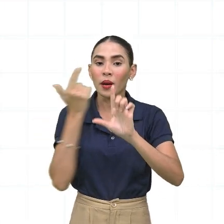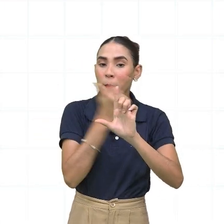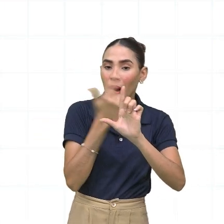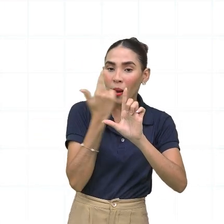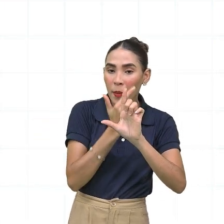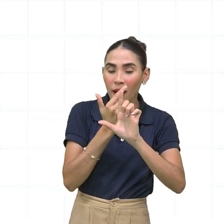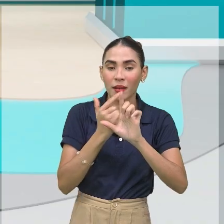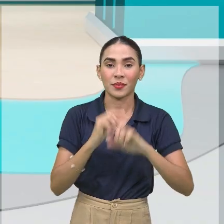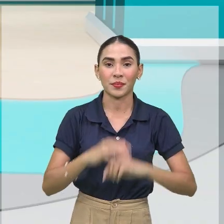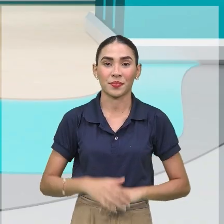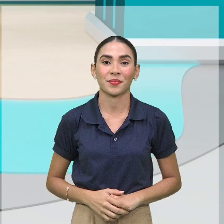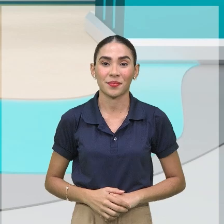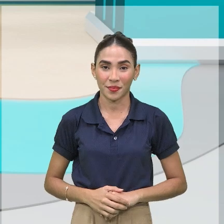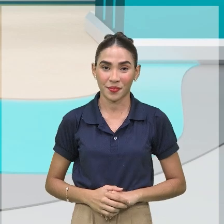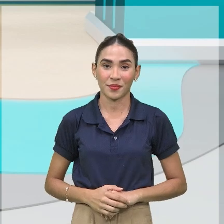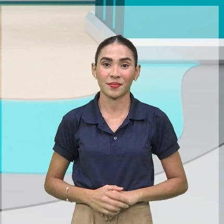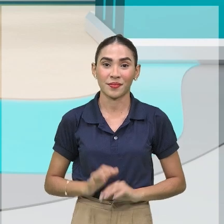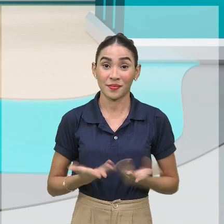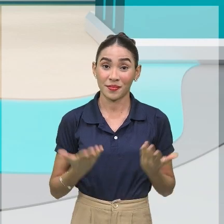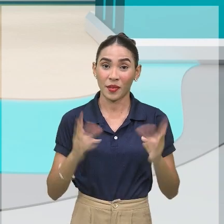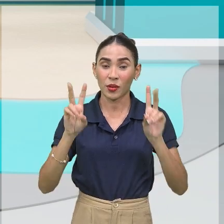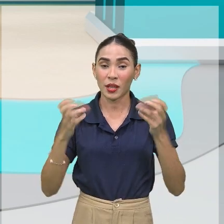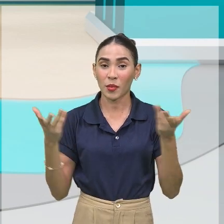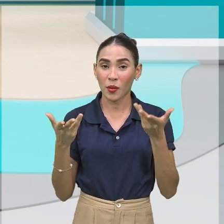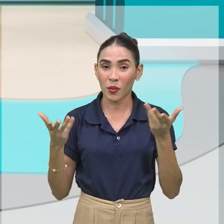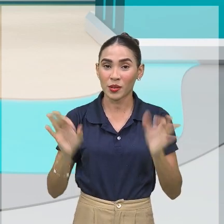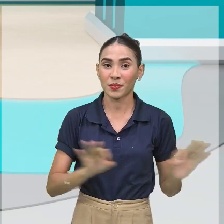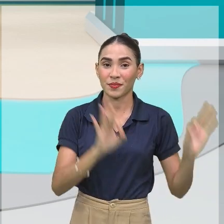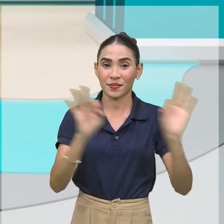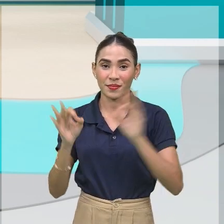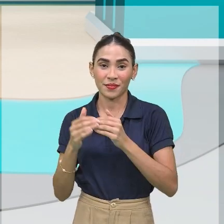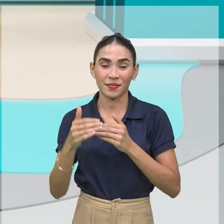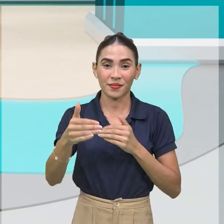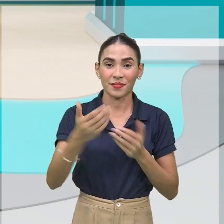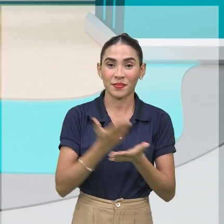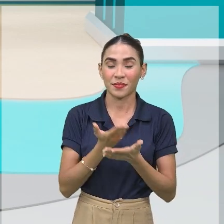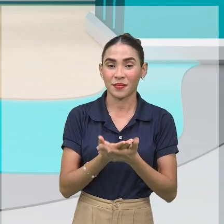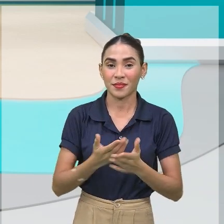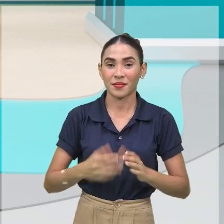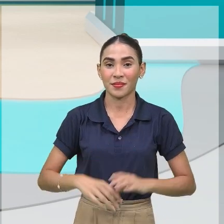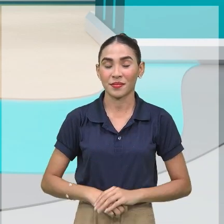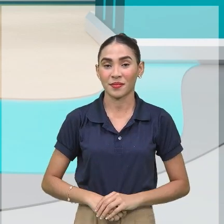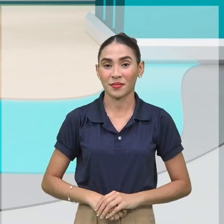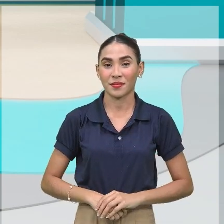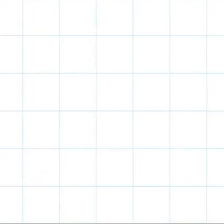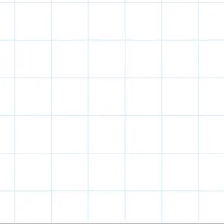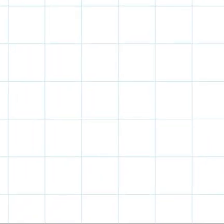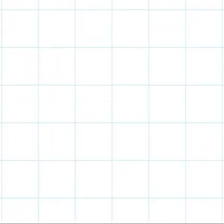memes e charges. Esse é o assunto da nossa aula de hoje, seguimos para ela.